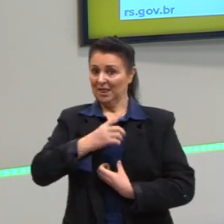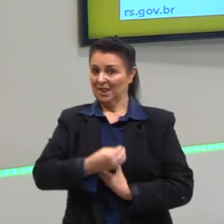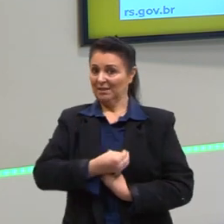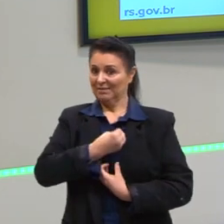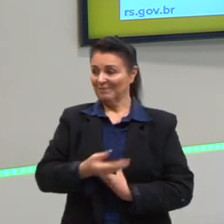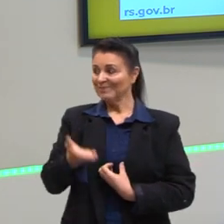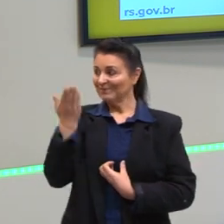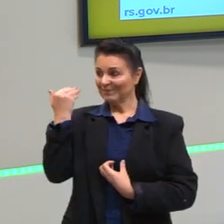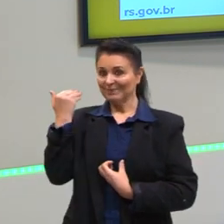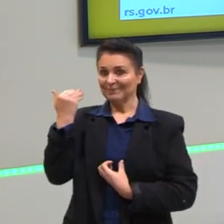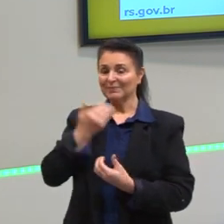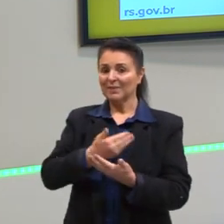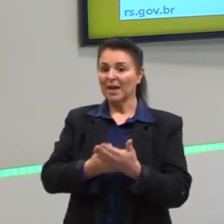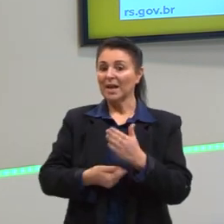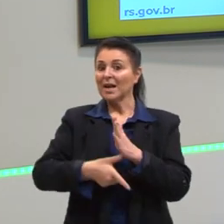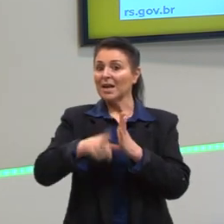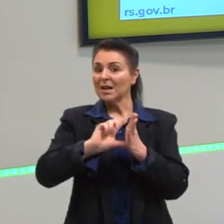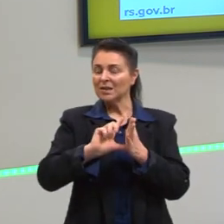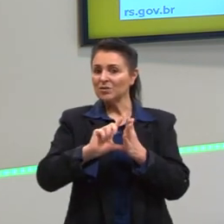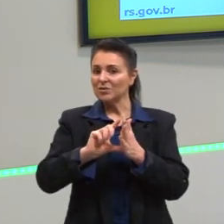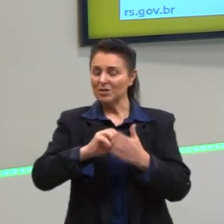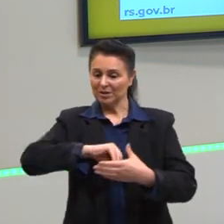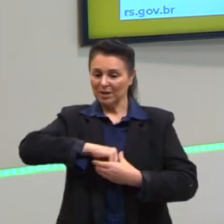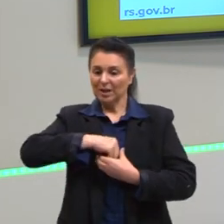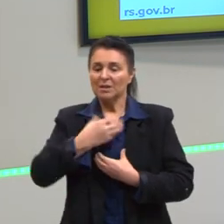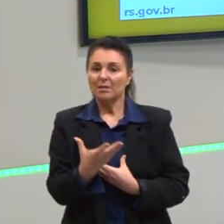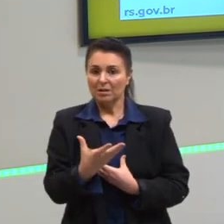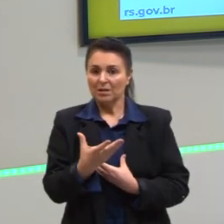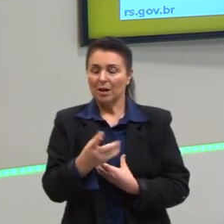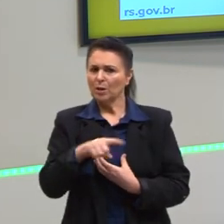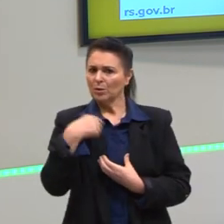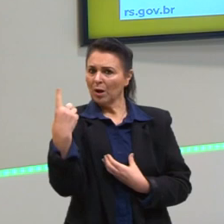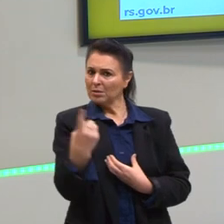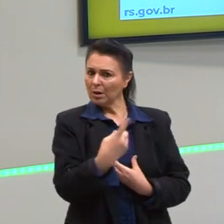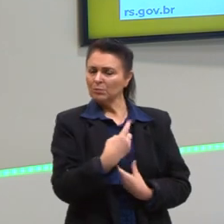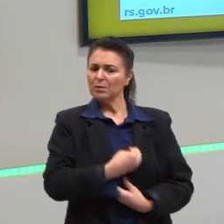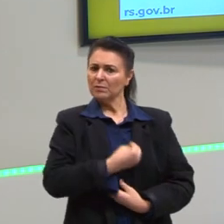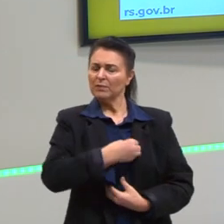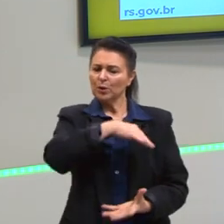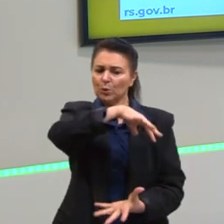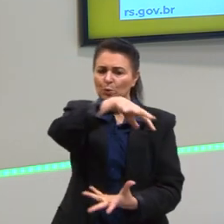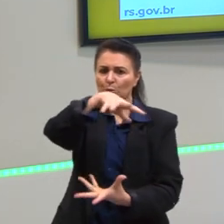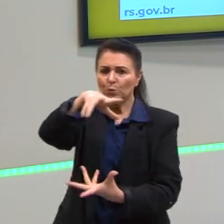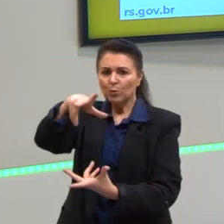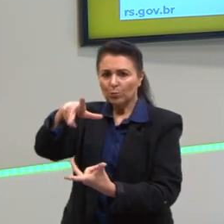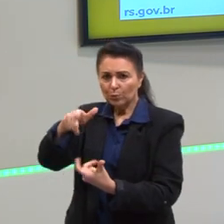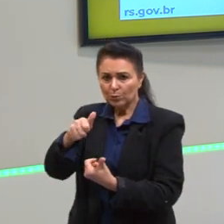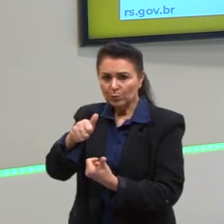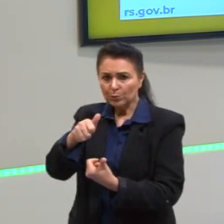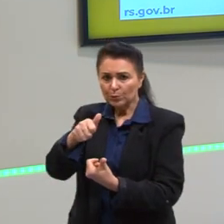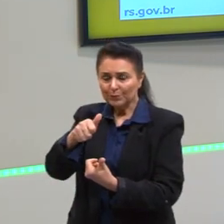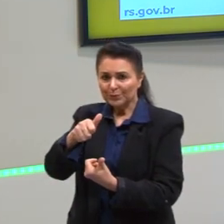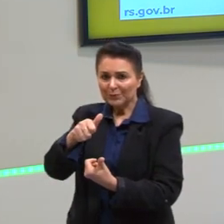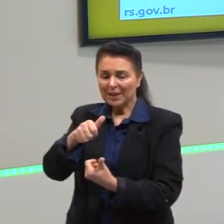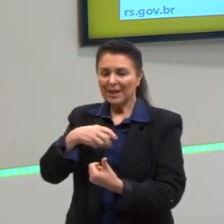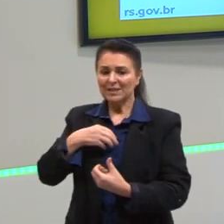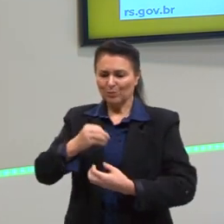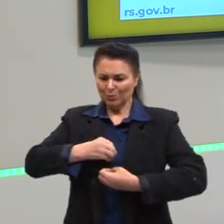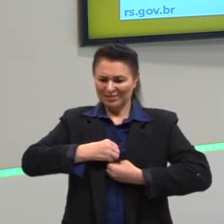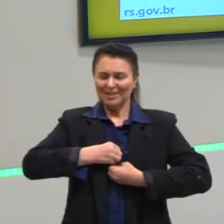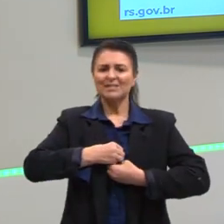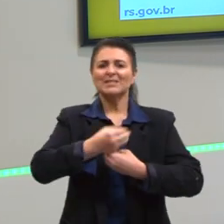precede A Essência Nós temos que nos lançar para o mundo nós temos que o ser-para-si nós temos que os lançar e esse